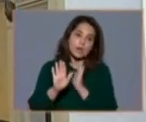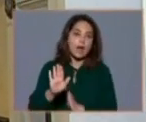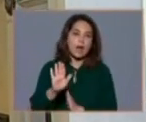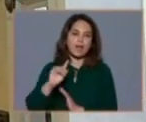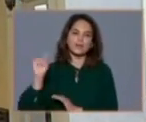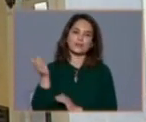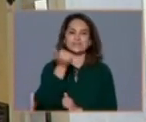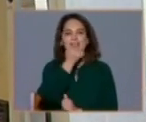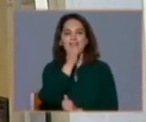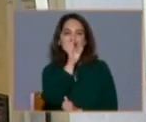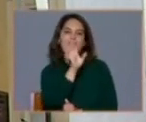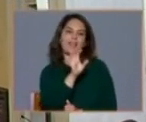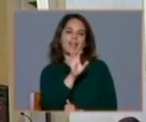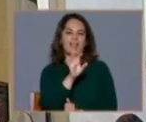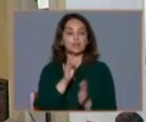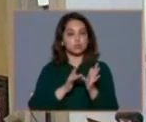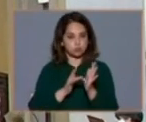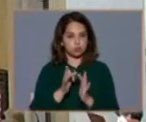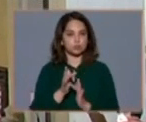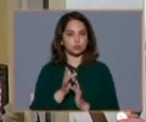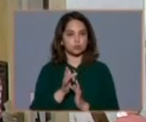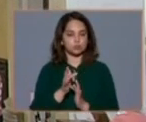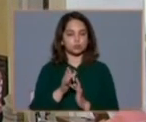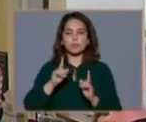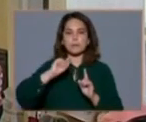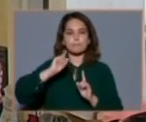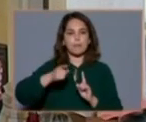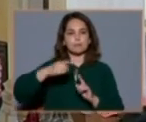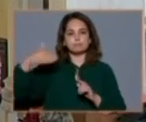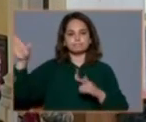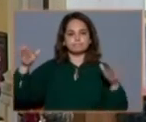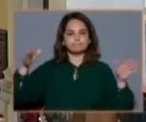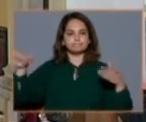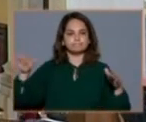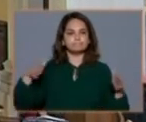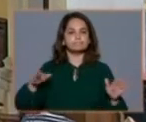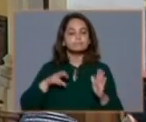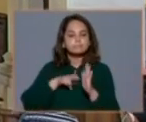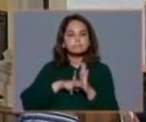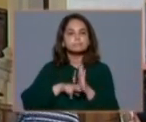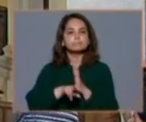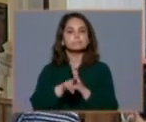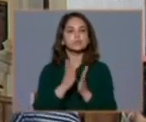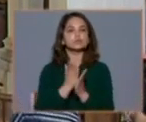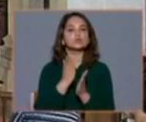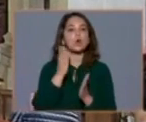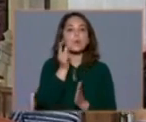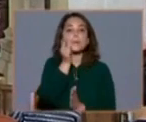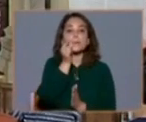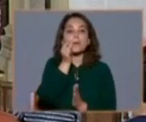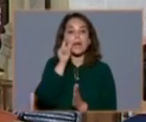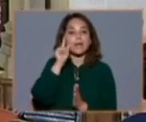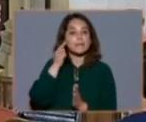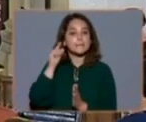Riram-se dele. Jesus, depois de os ter mandado sair a todos, levando consigo apenas o pai da